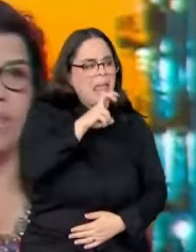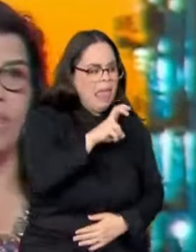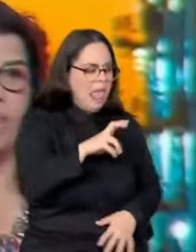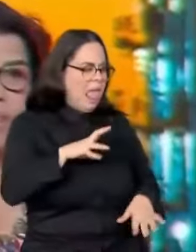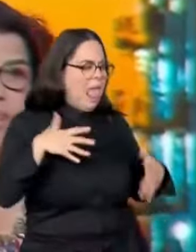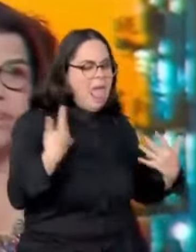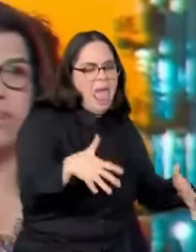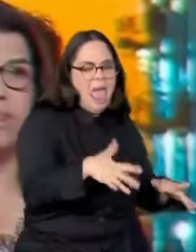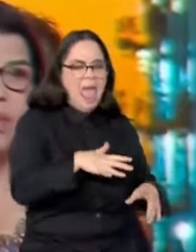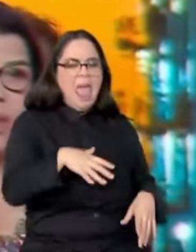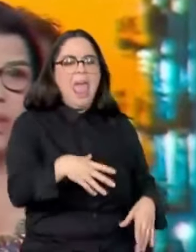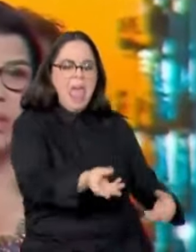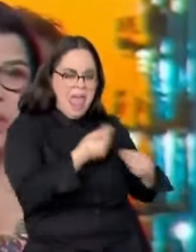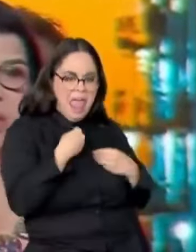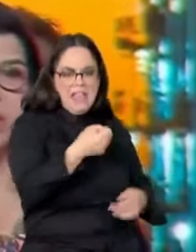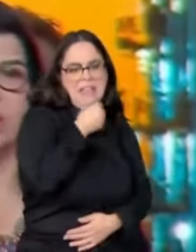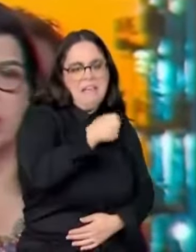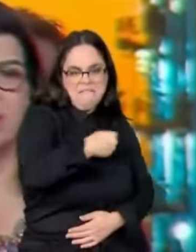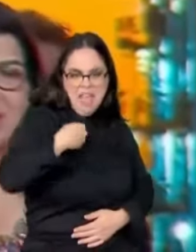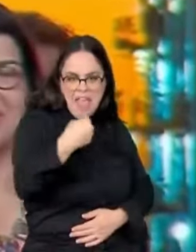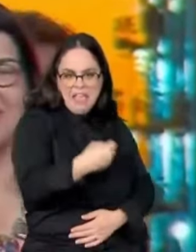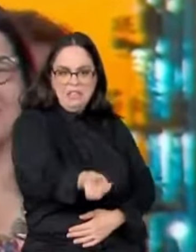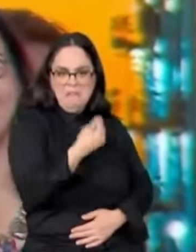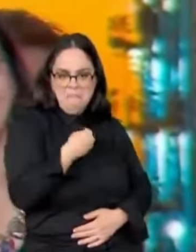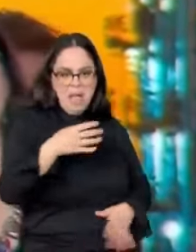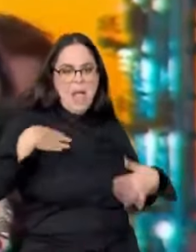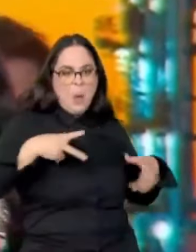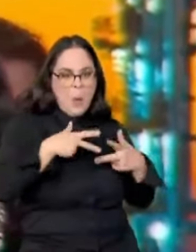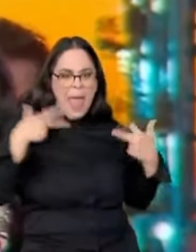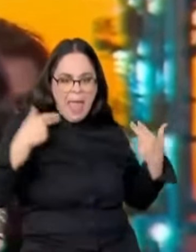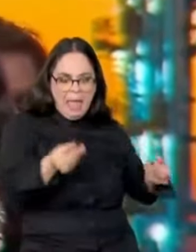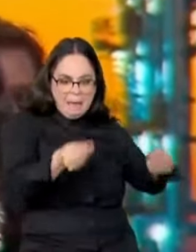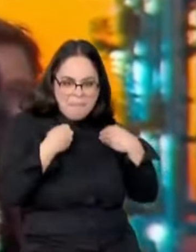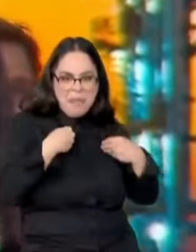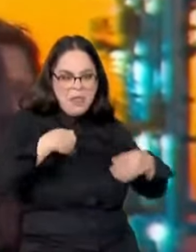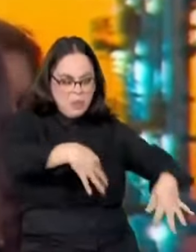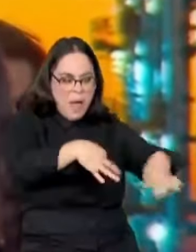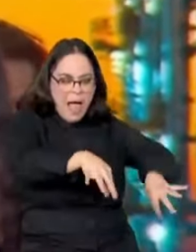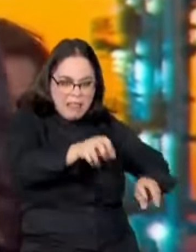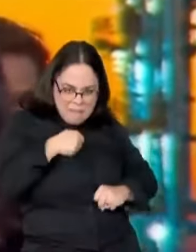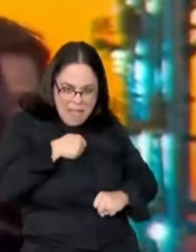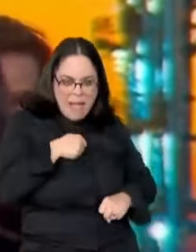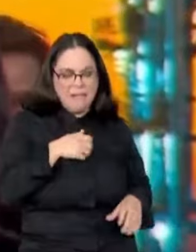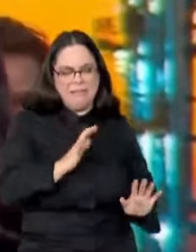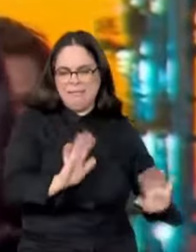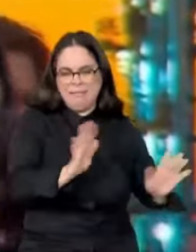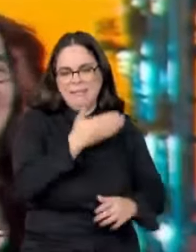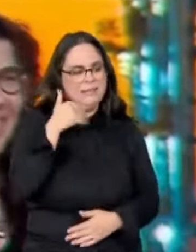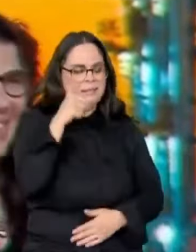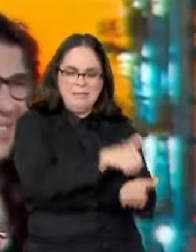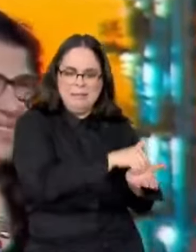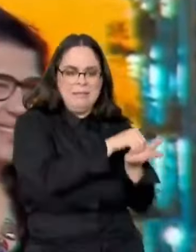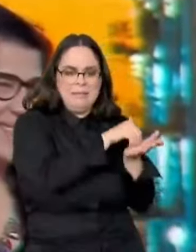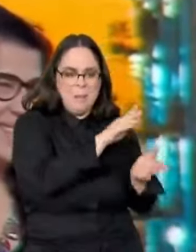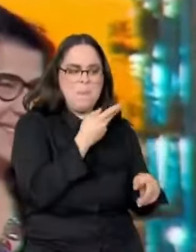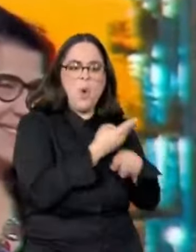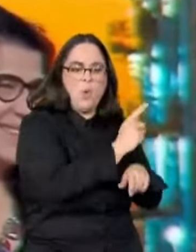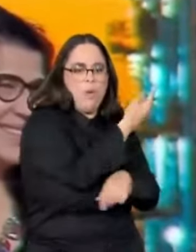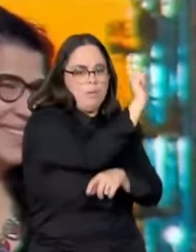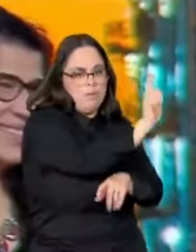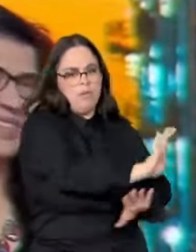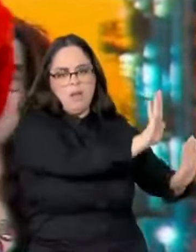no sofá, me dá uma cerveja, traz a minha cueca, me traz uma toalha, é melhor ela mandar ele procurar